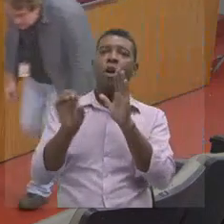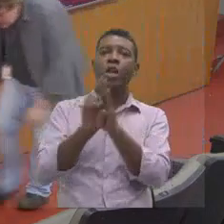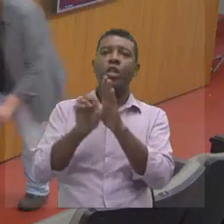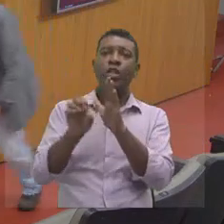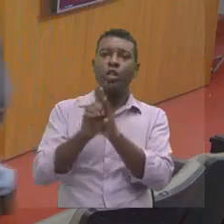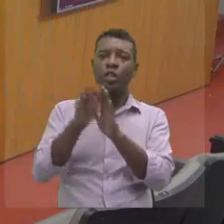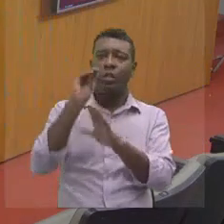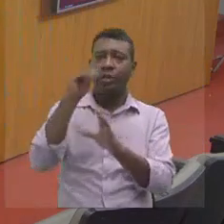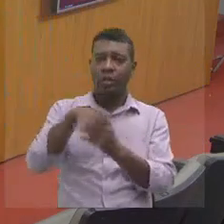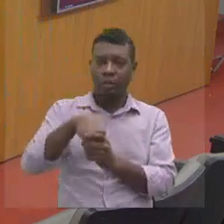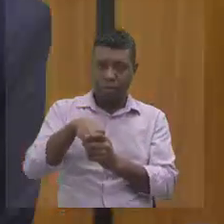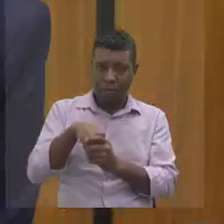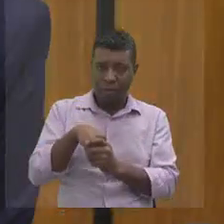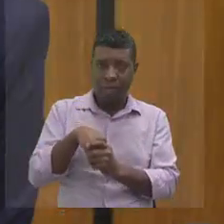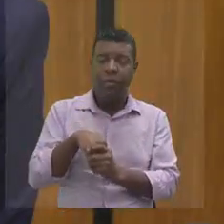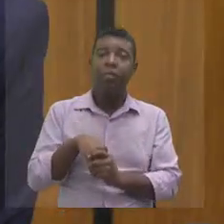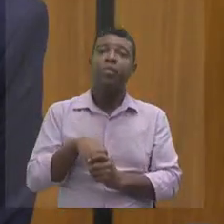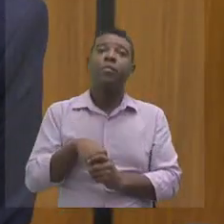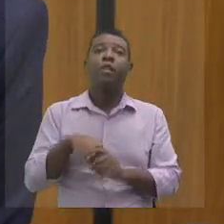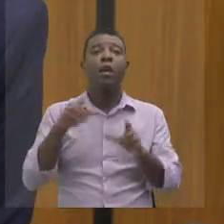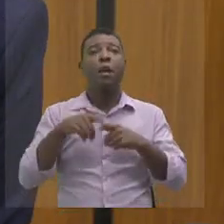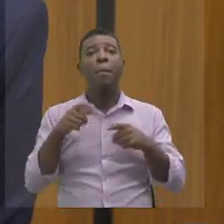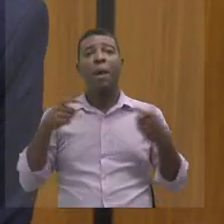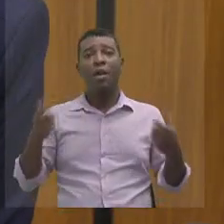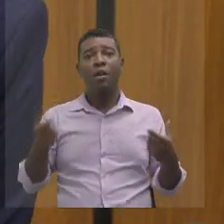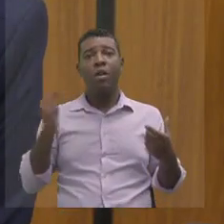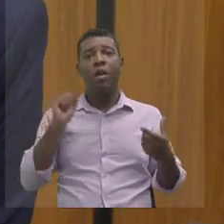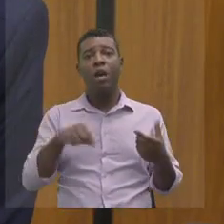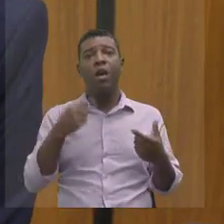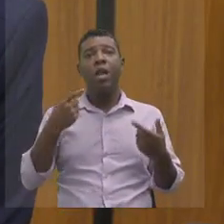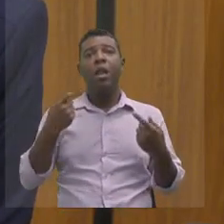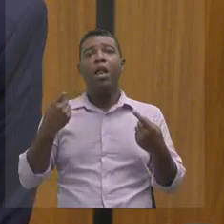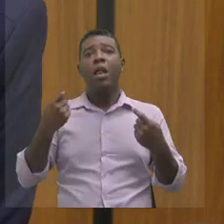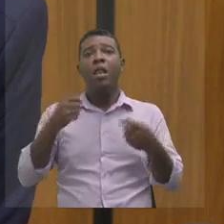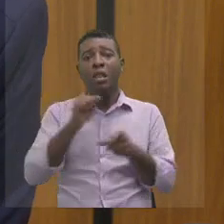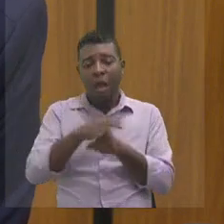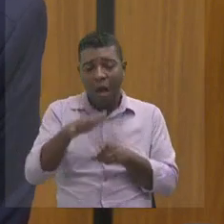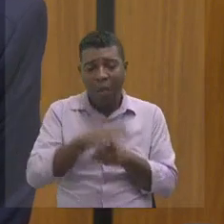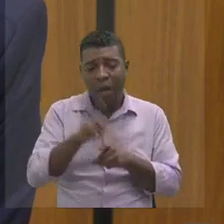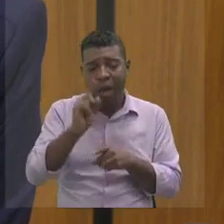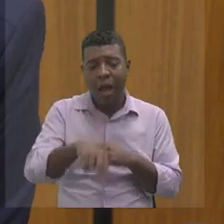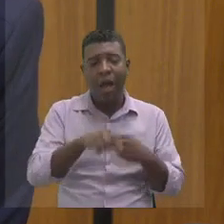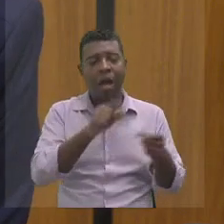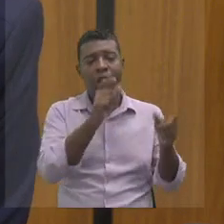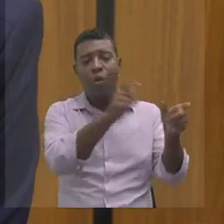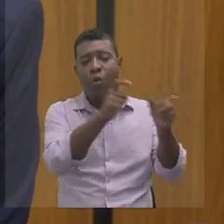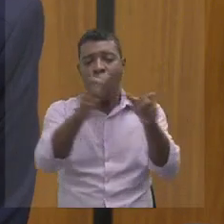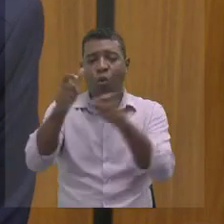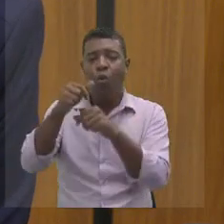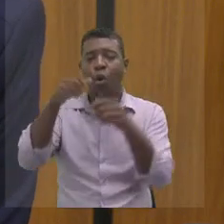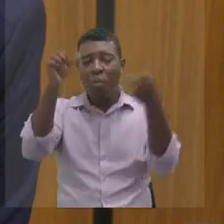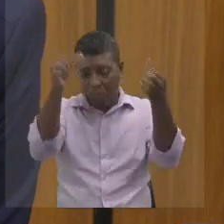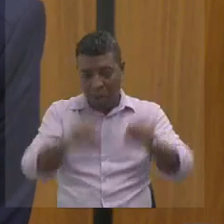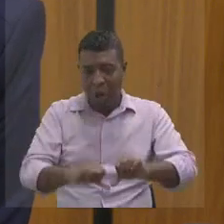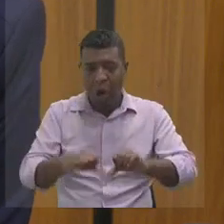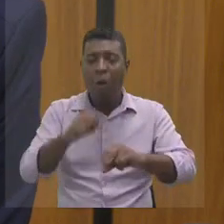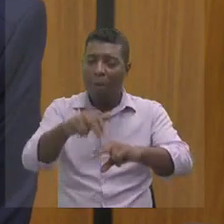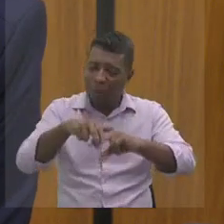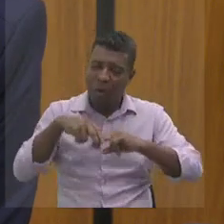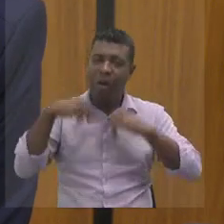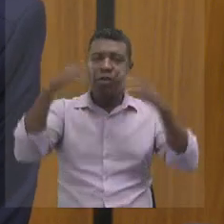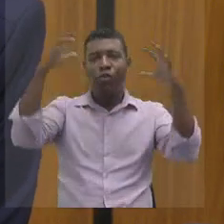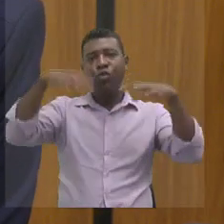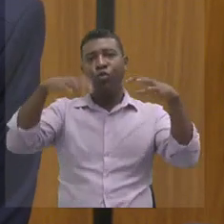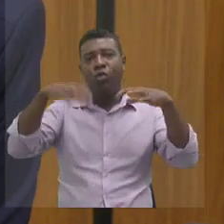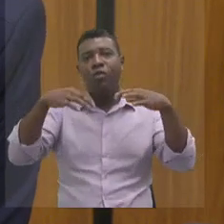os pontos críticos né A maioria das demandas são de pontos críticos relativos da chuva então a gente espera que agora no mês de julho a gente é uma longa licitação